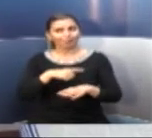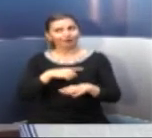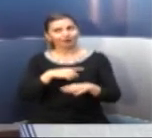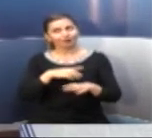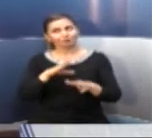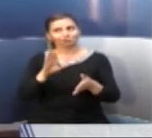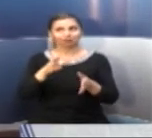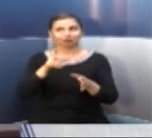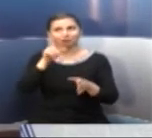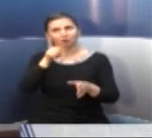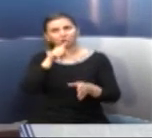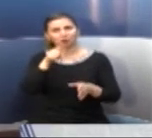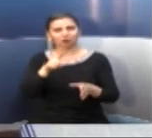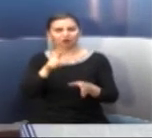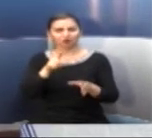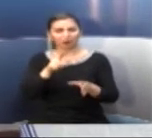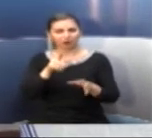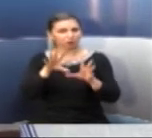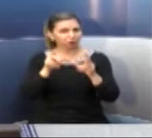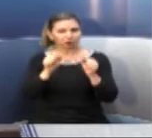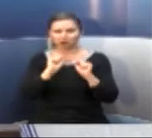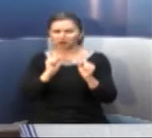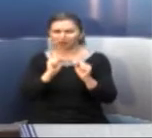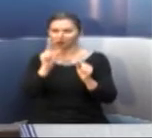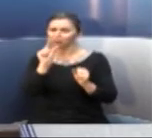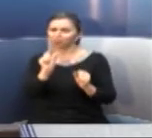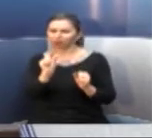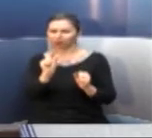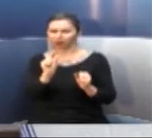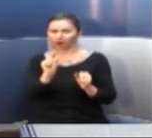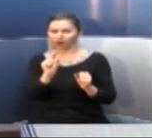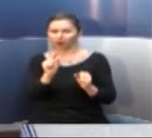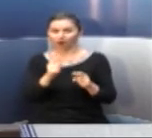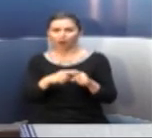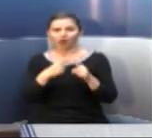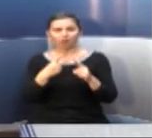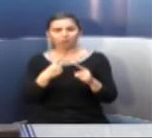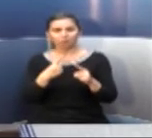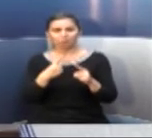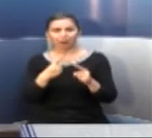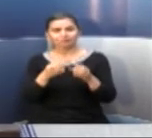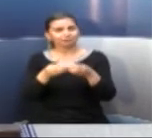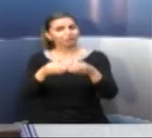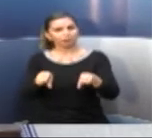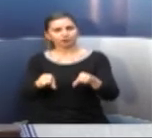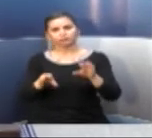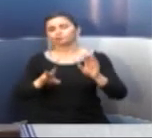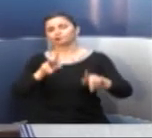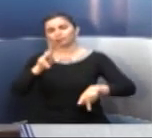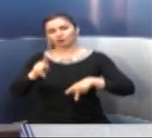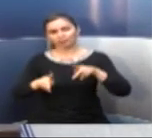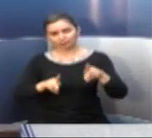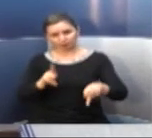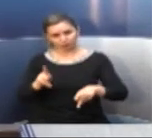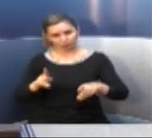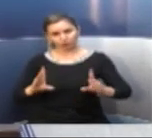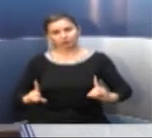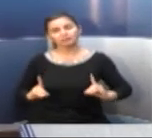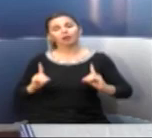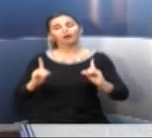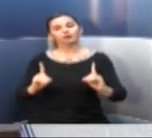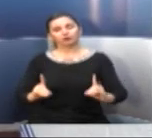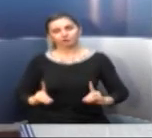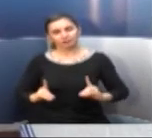é veto crucial para o segmento das pessoas com deficiência e aquelas pessoas que são deficientes